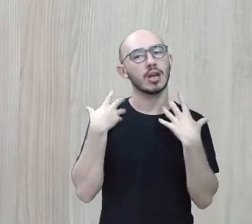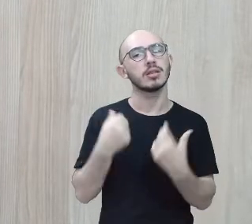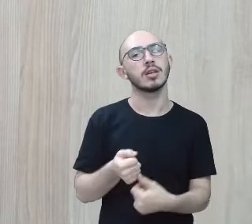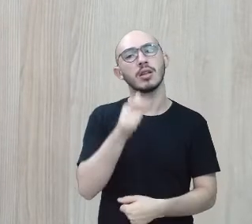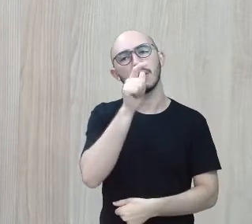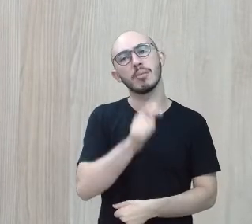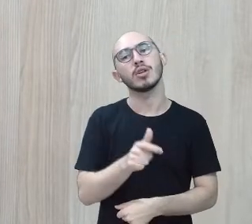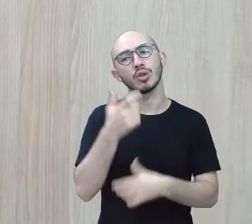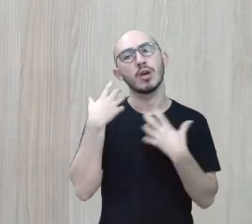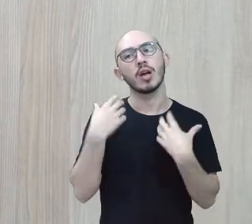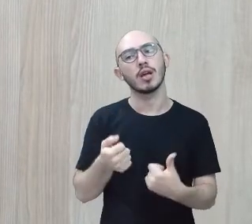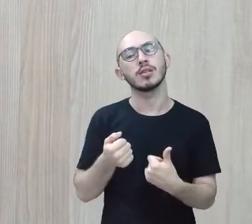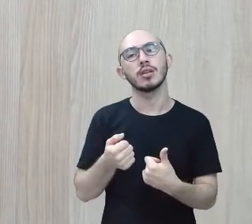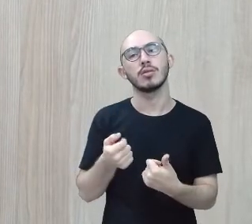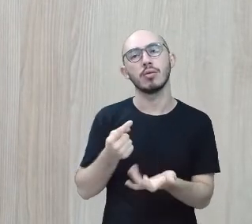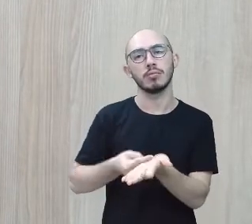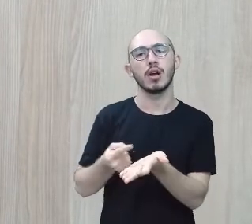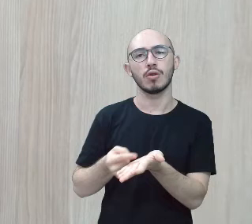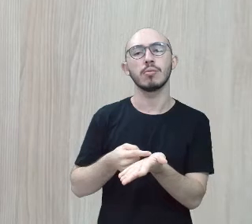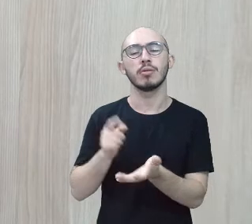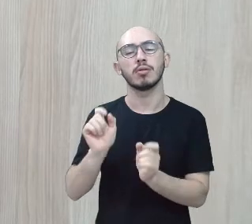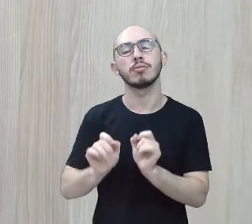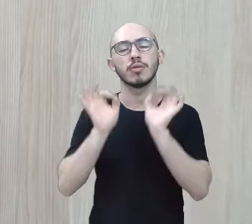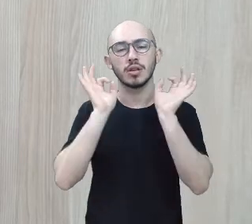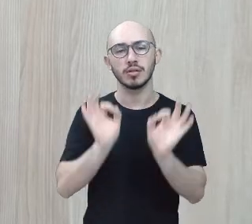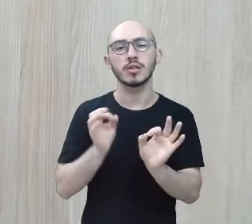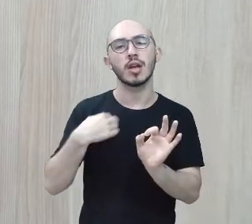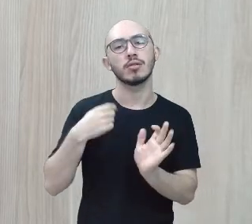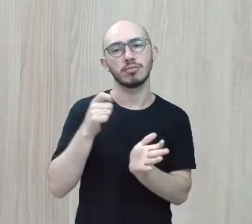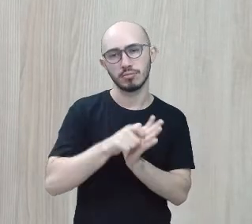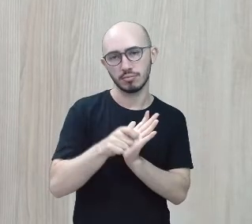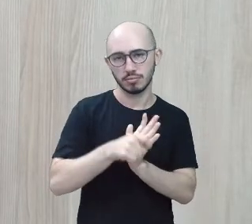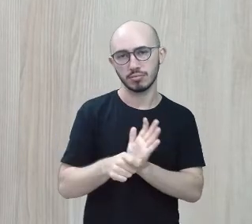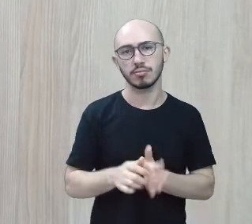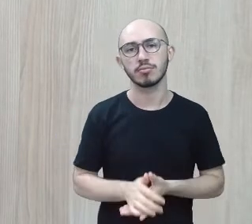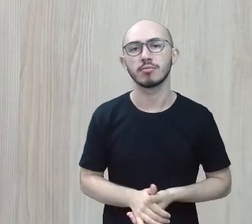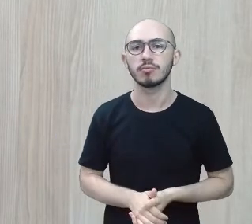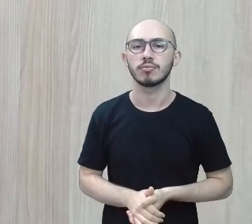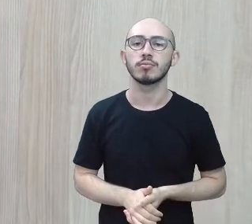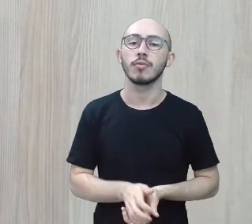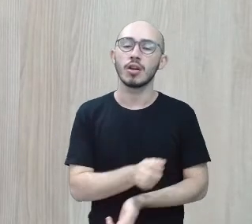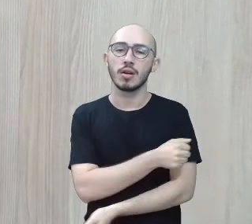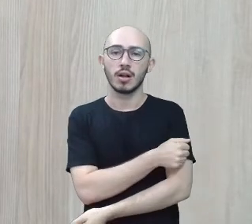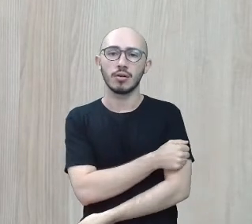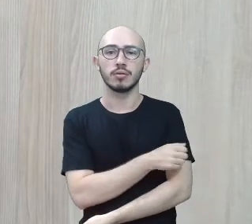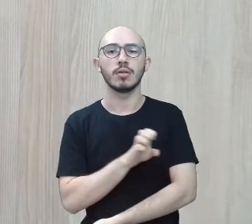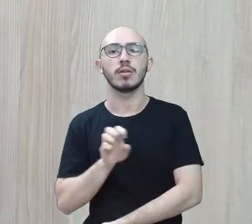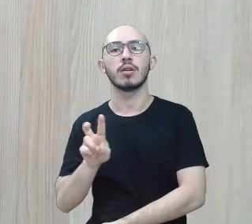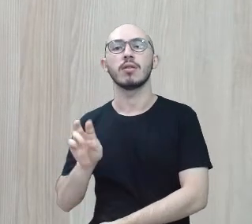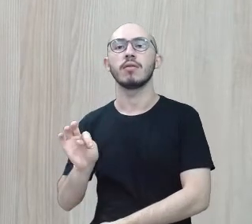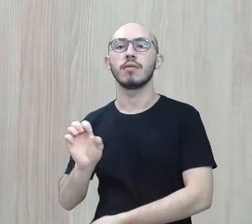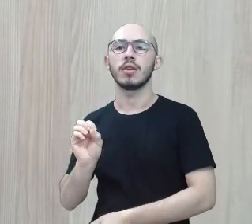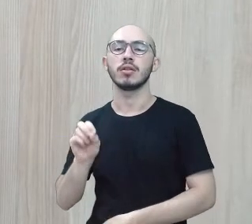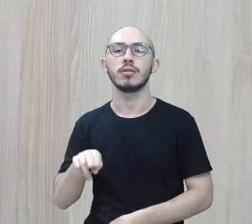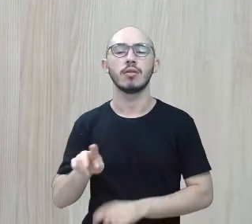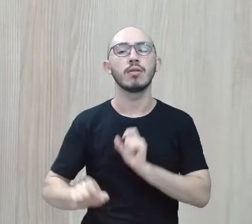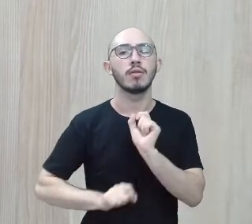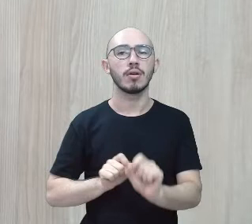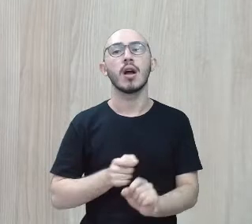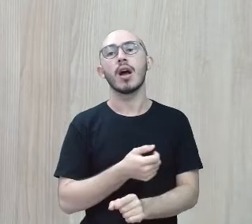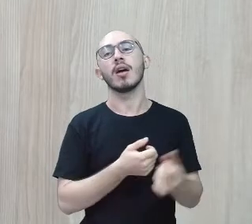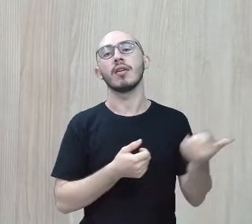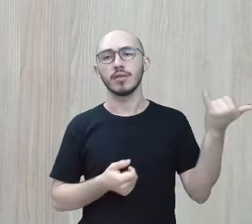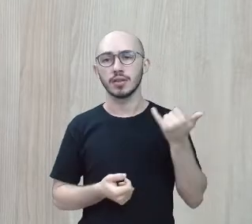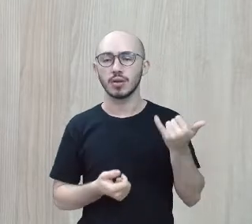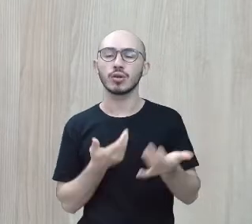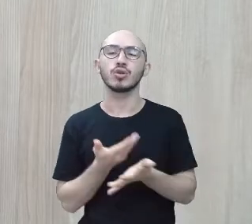que é a forma ideal de se fazer uma biografia, né? Não? O Everton estava aqui dizendo que ele estudou biografia ontem. Então,